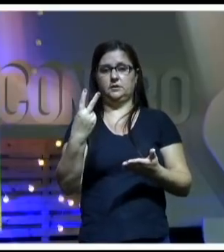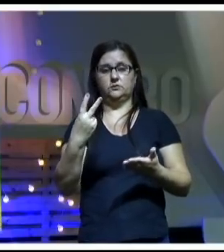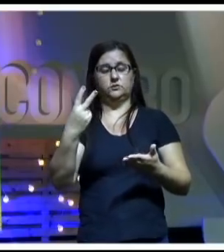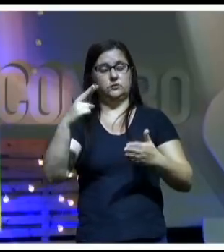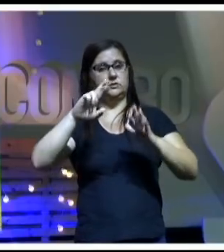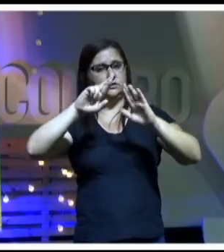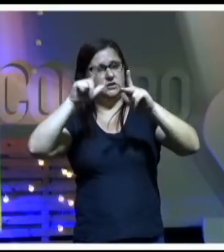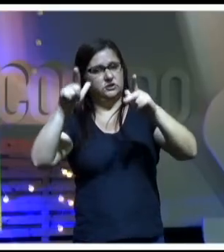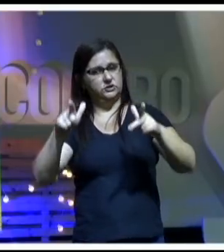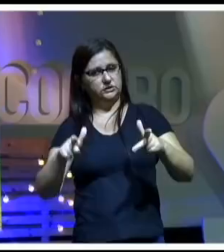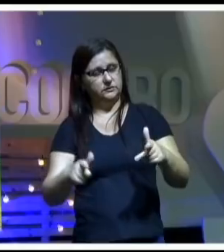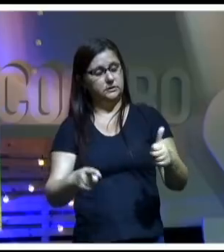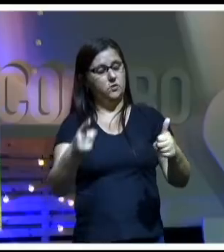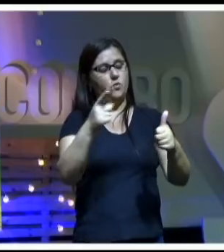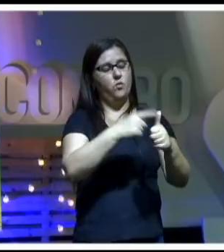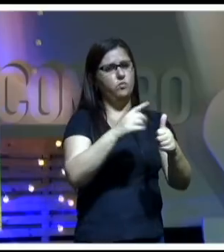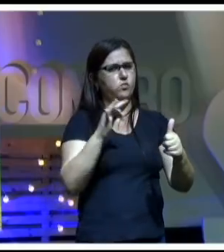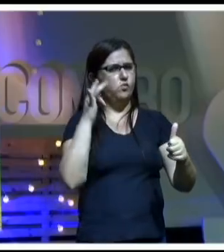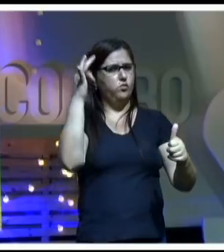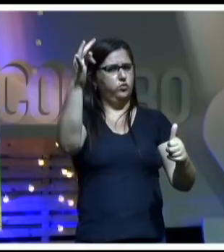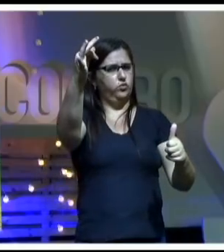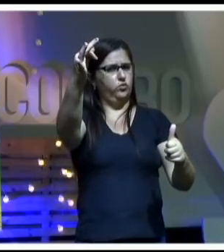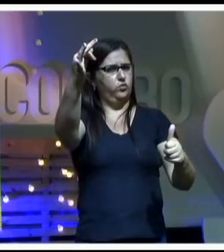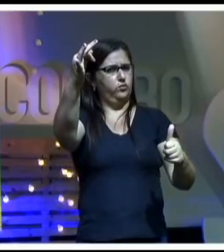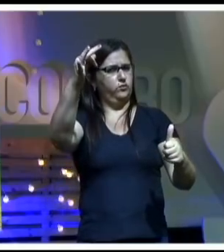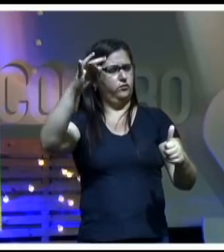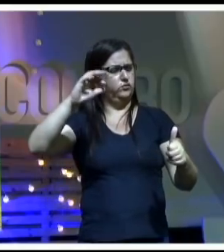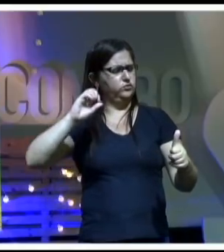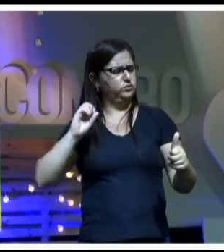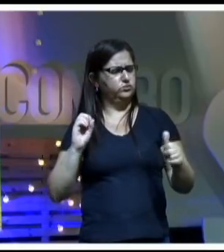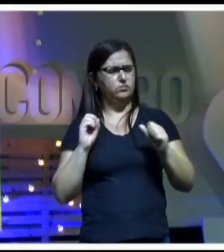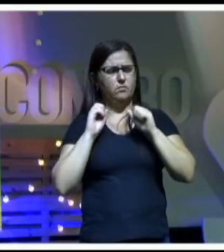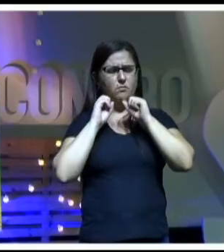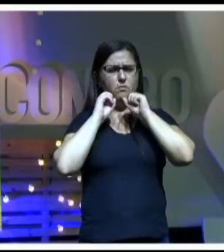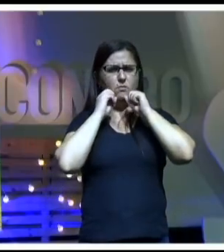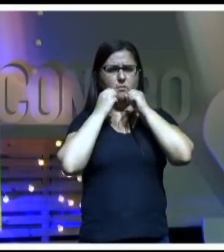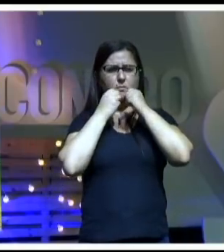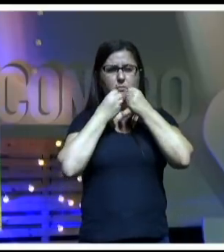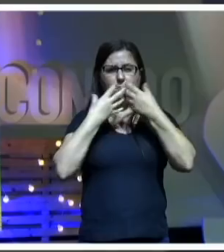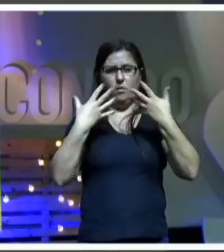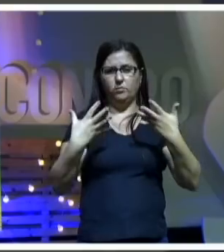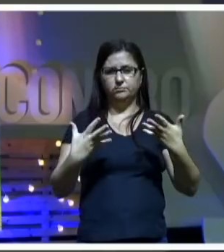um com futuro promissor e outro com seus dias contados